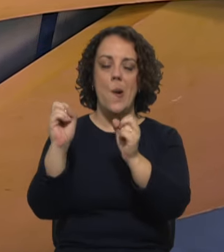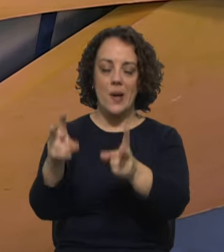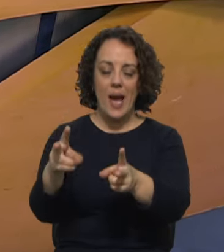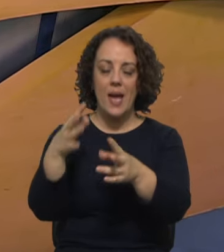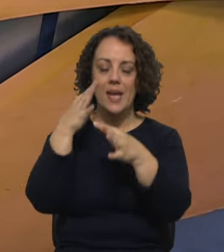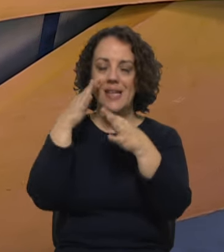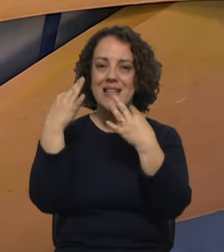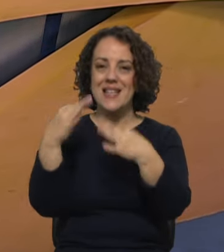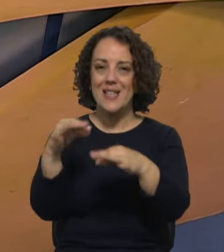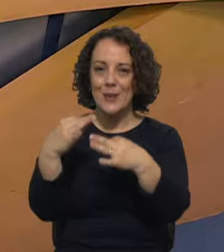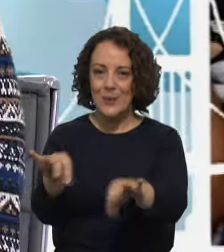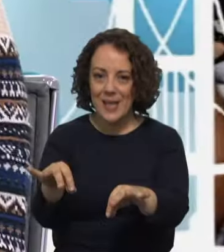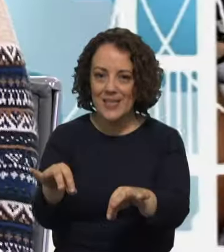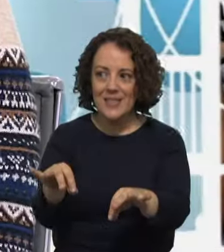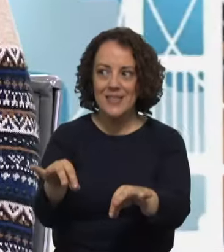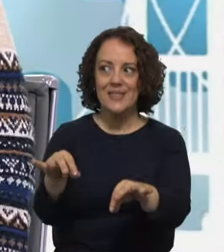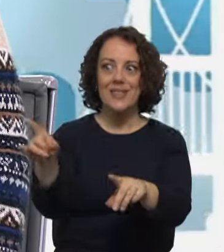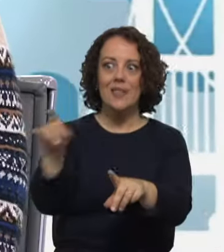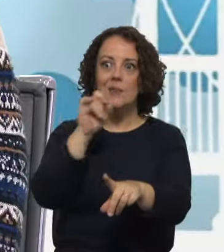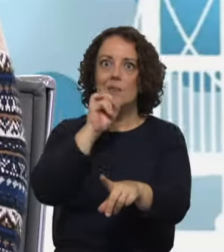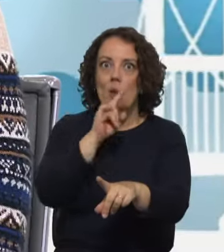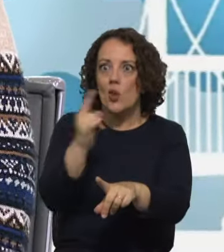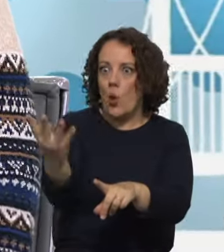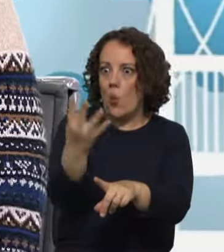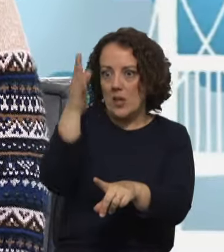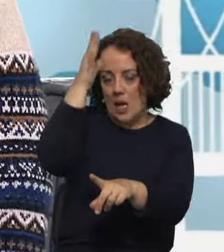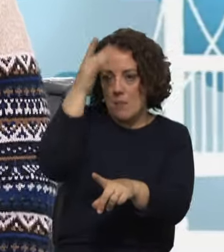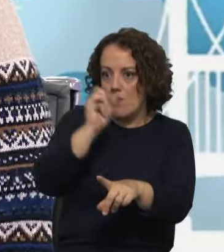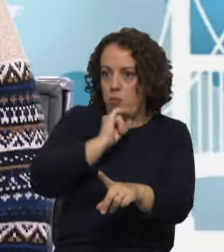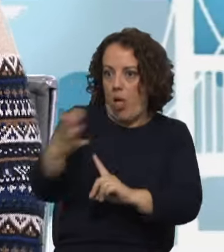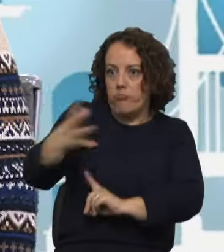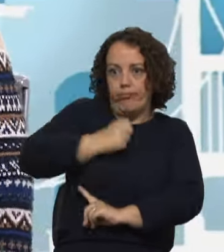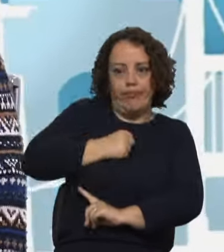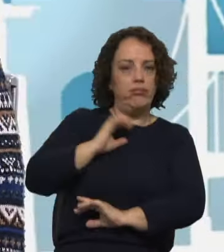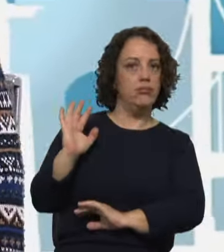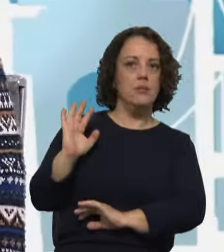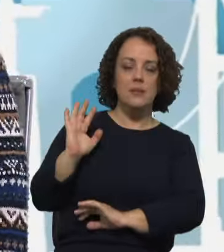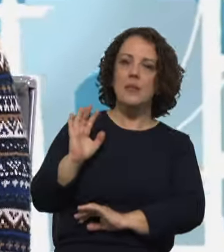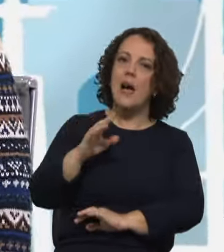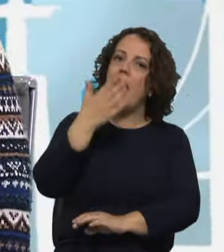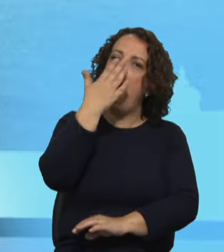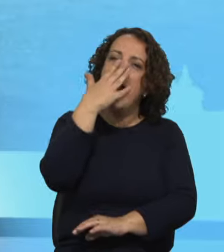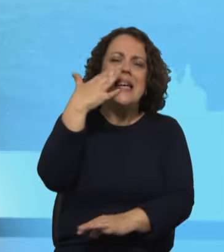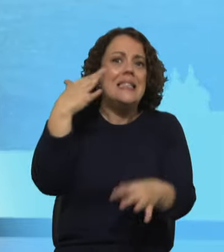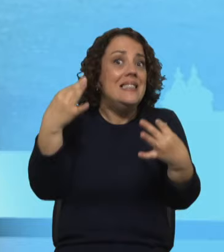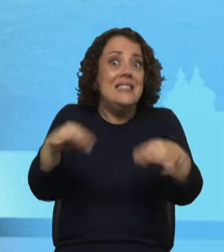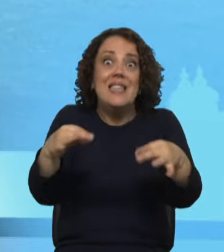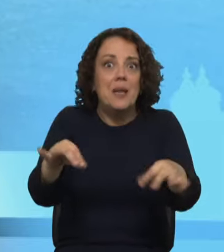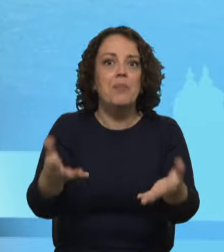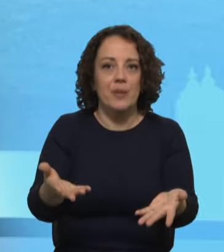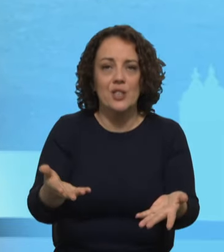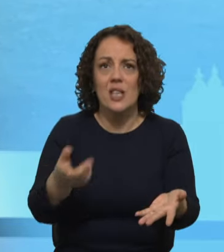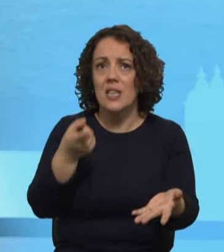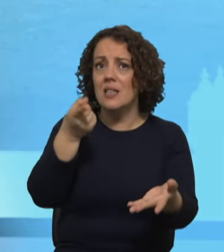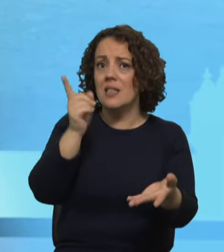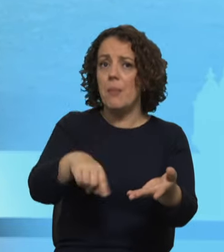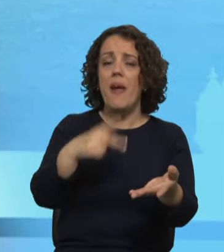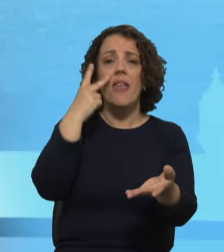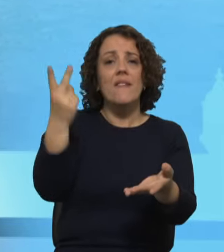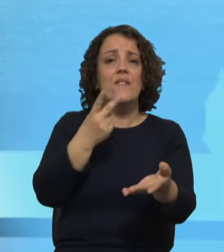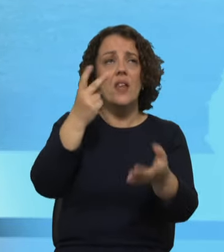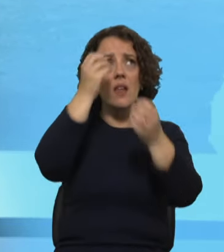nós somos só mais uma presa potencial para aqueles quatro animais e esta simplicidade mostra o quão simples também pode ser a